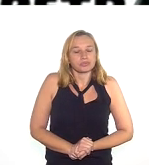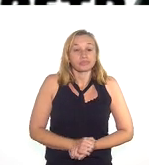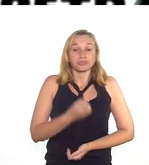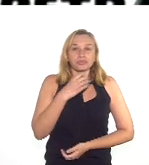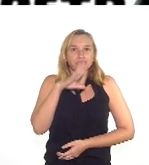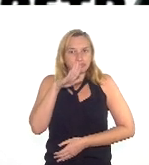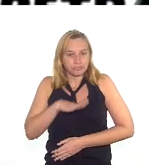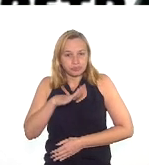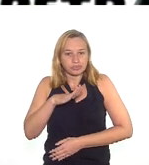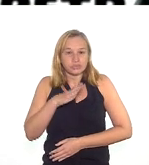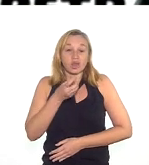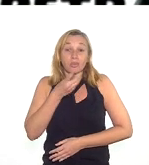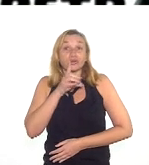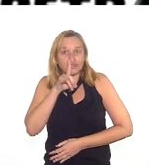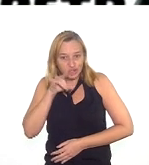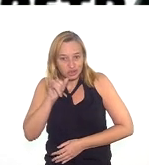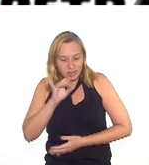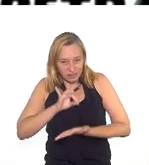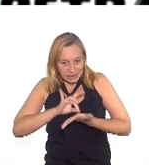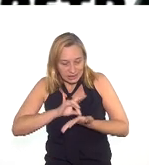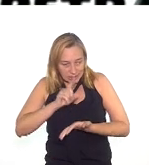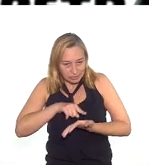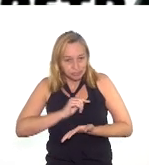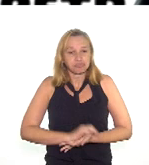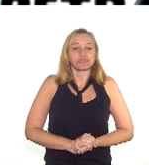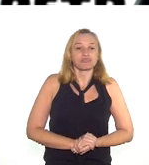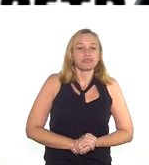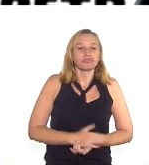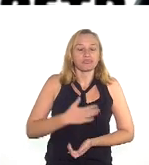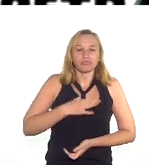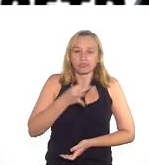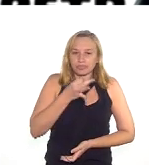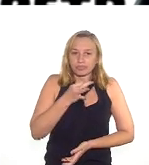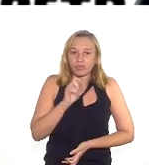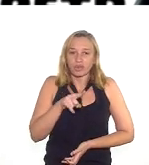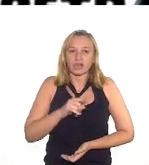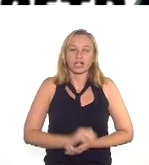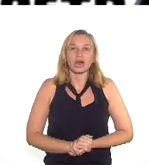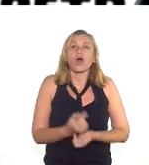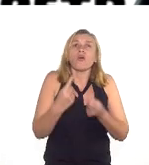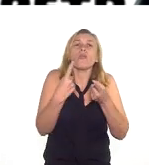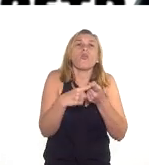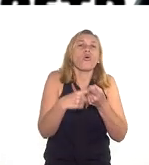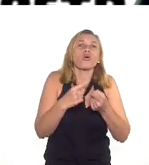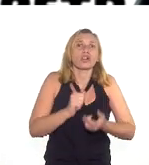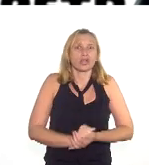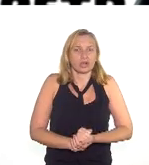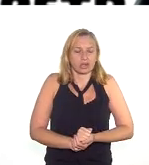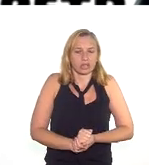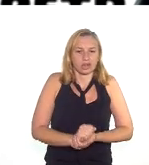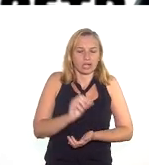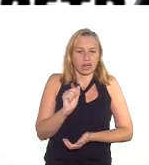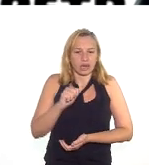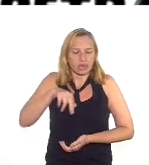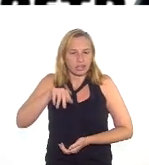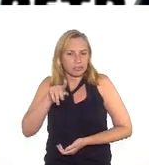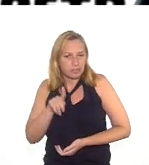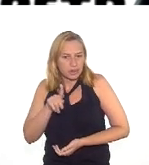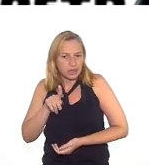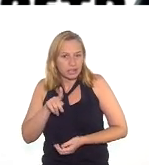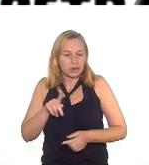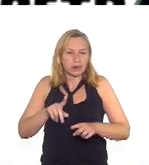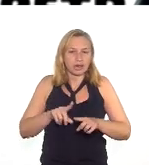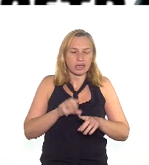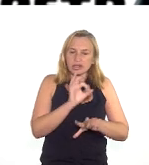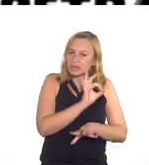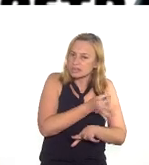Boa tarde, bom dia, na verdade, né? A minha sugestão seria a seguinte: por que é a ANP, mas é por uma questão